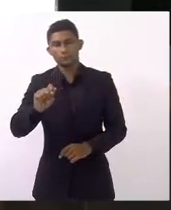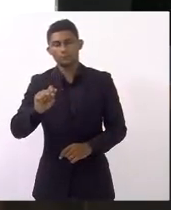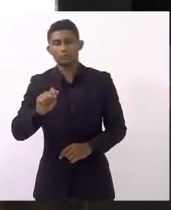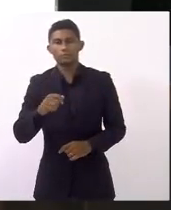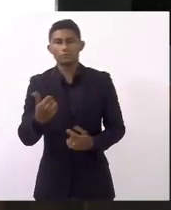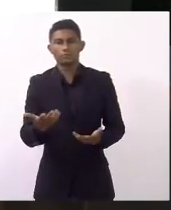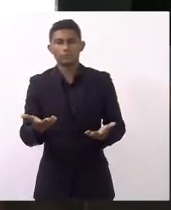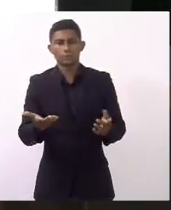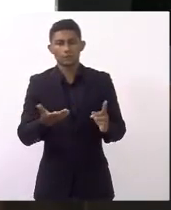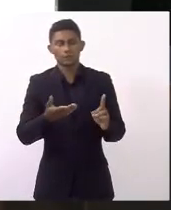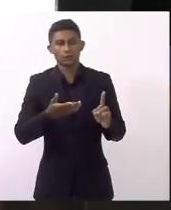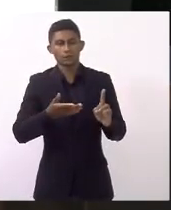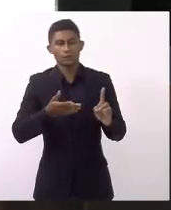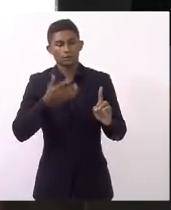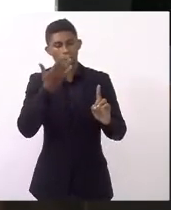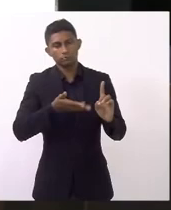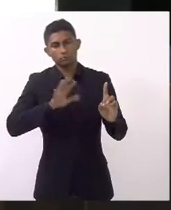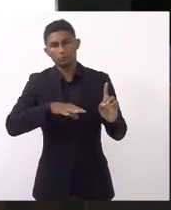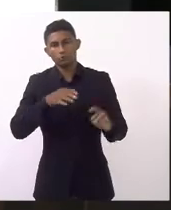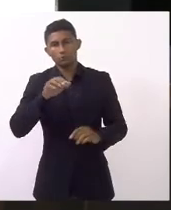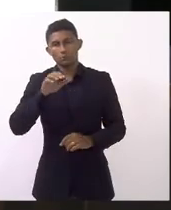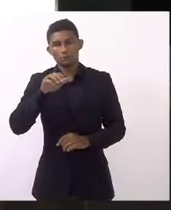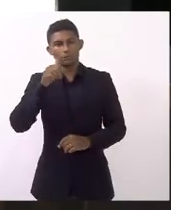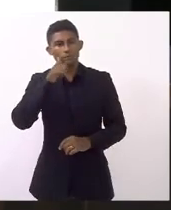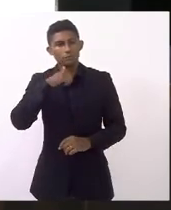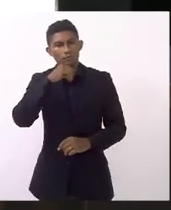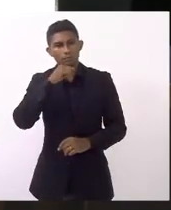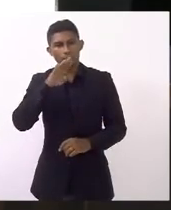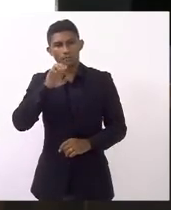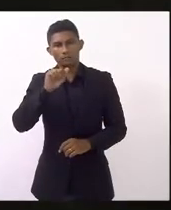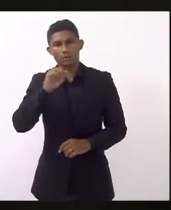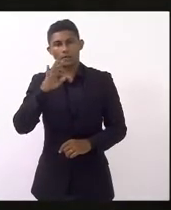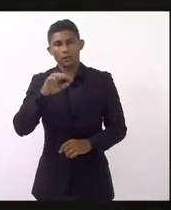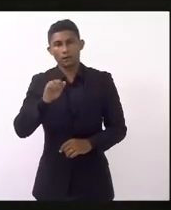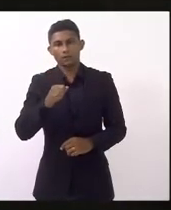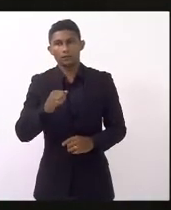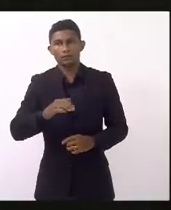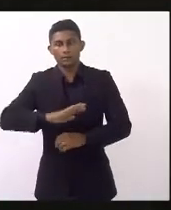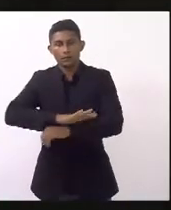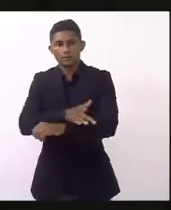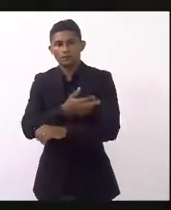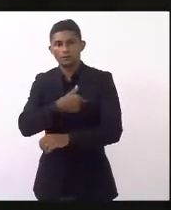mãe Beata de Iemanjá contra o racismo religioso e